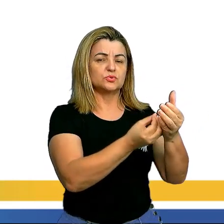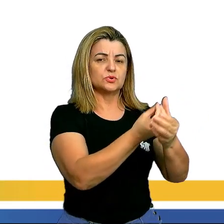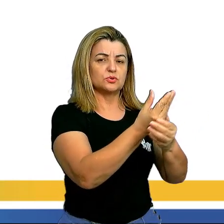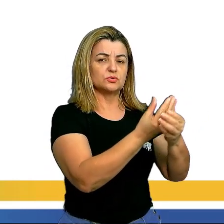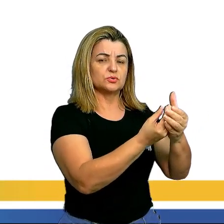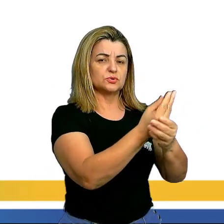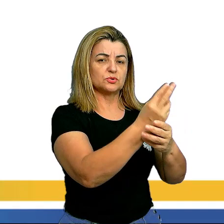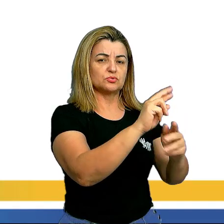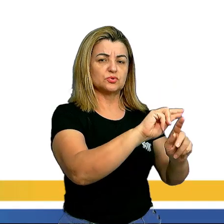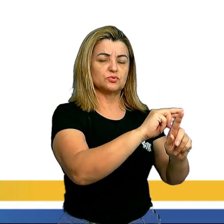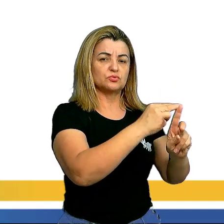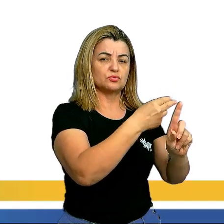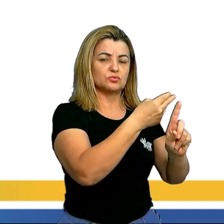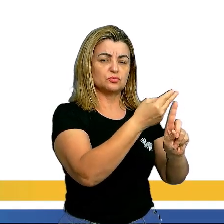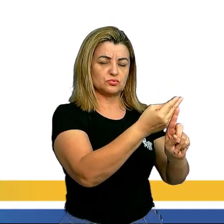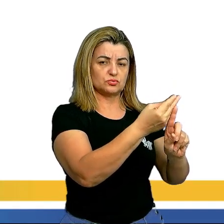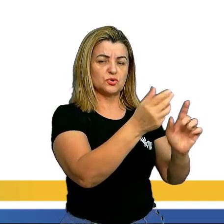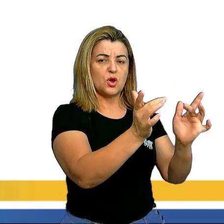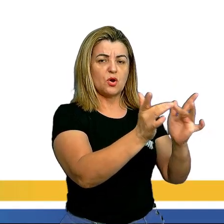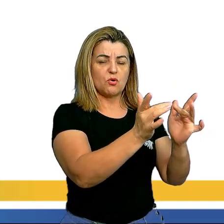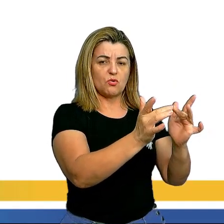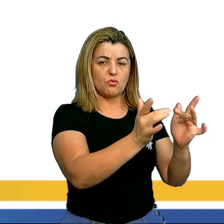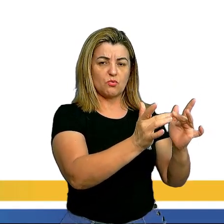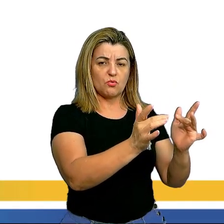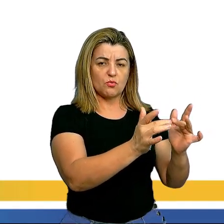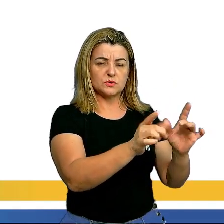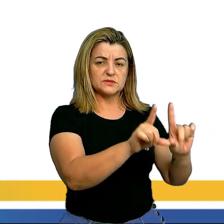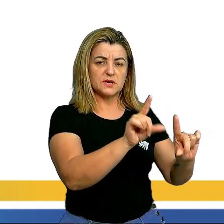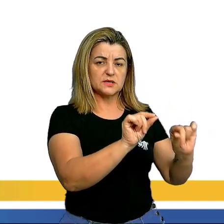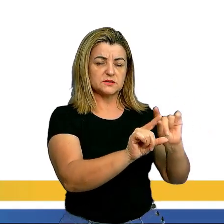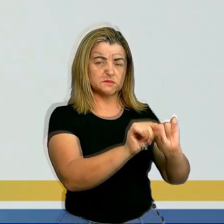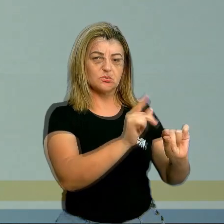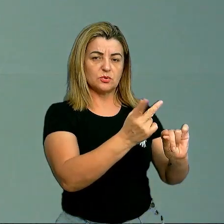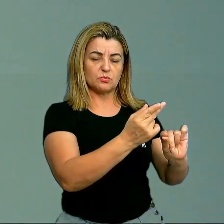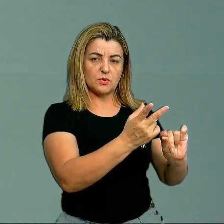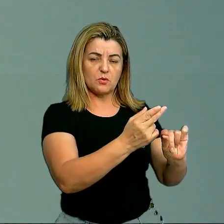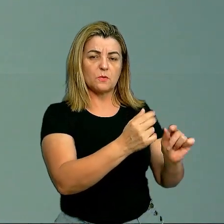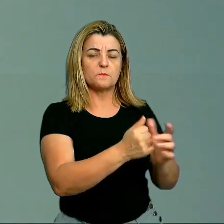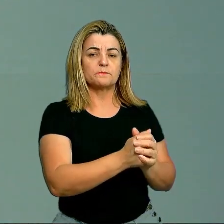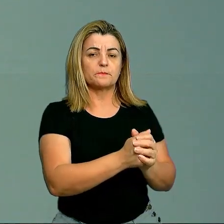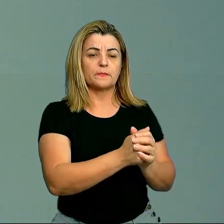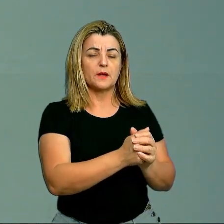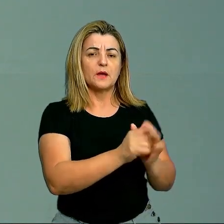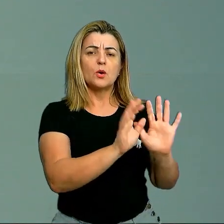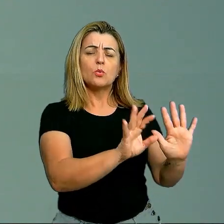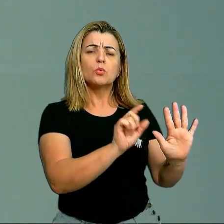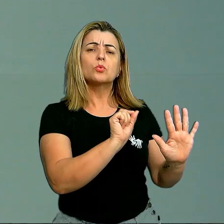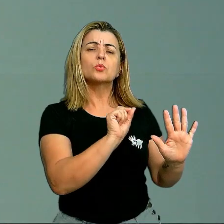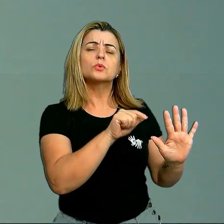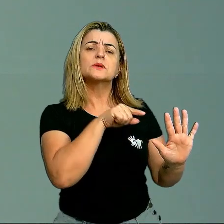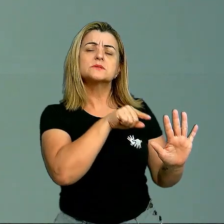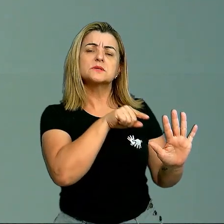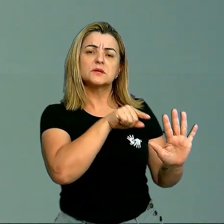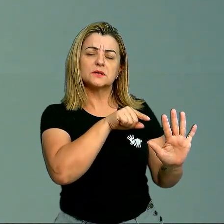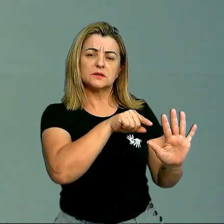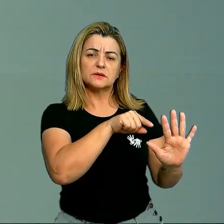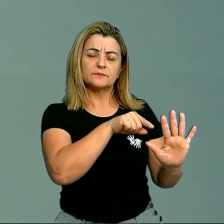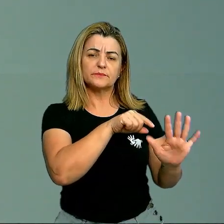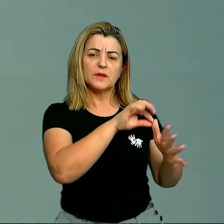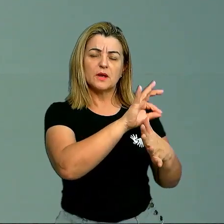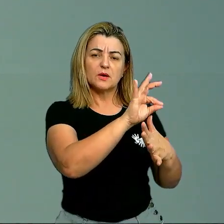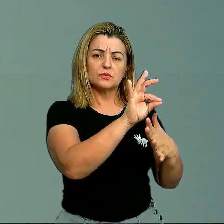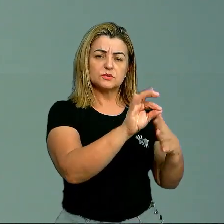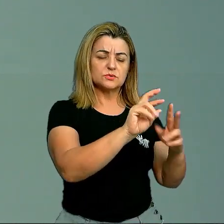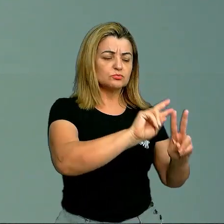mutação, recombinação gênica, seleção natural, tá? O que acontece aqui? É como se o indivíduo, como eu falei, sofreu